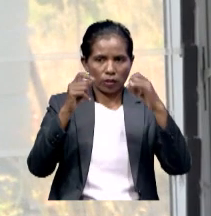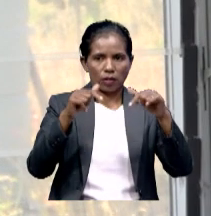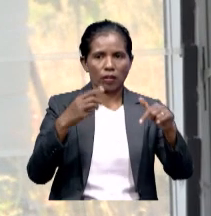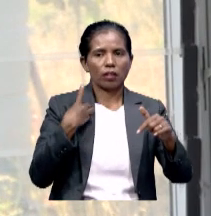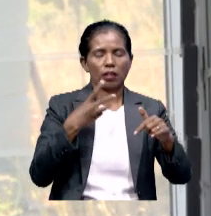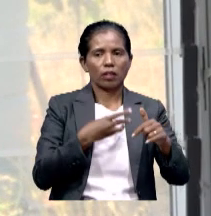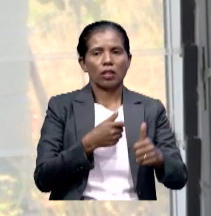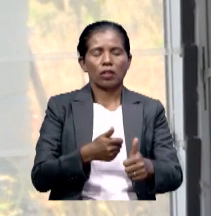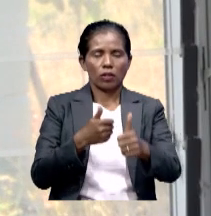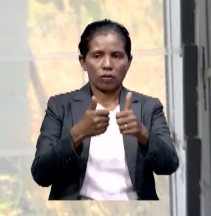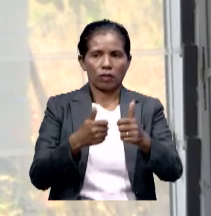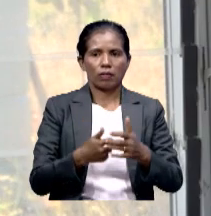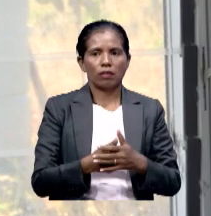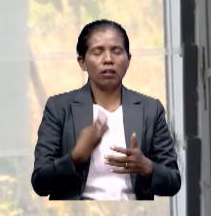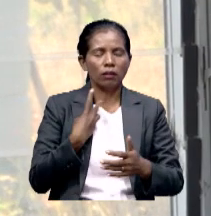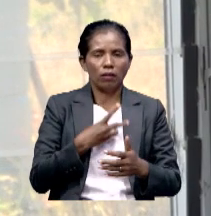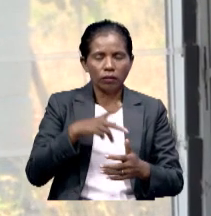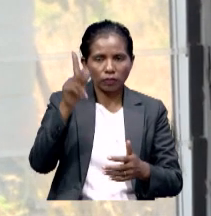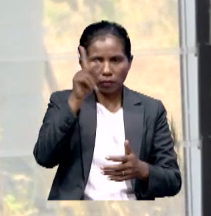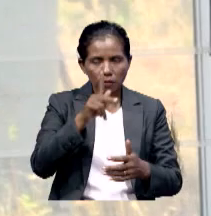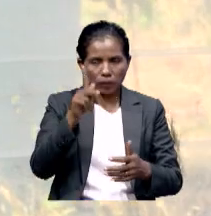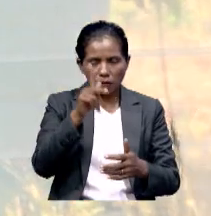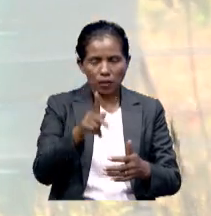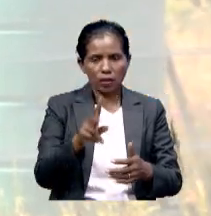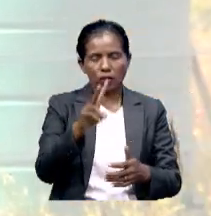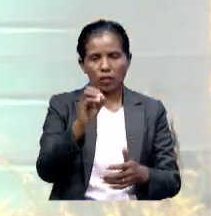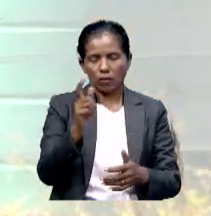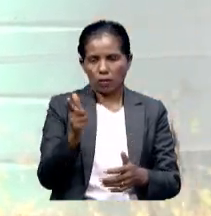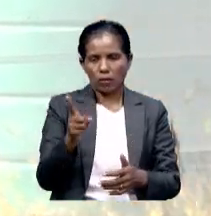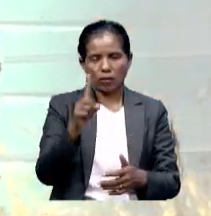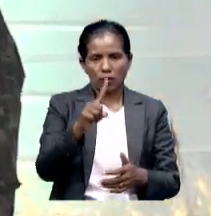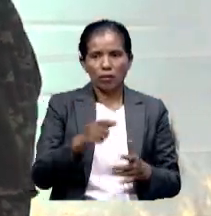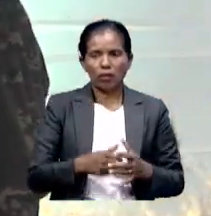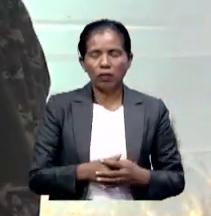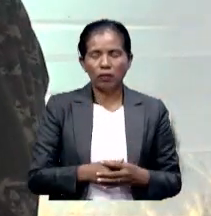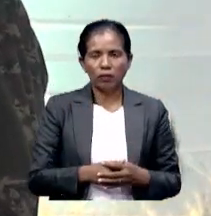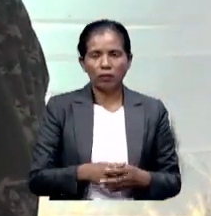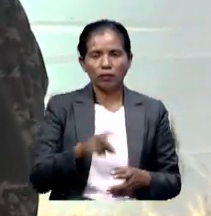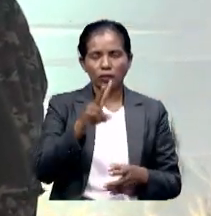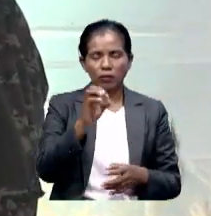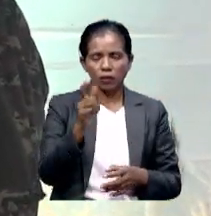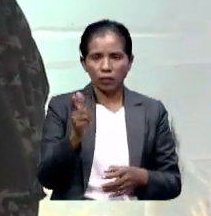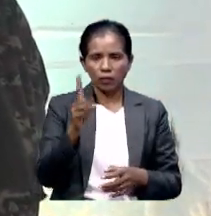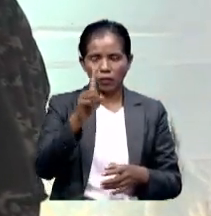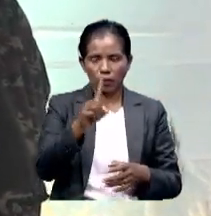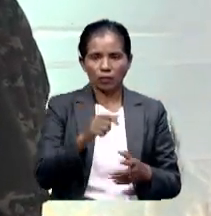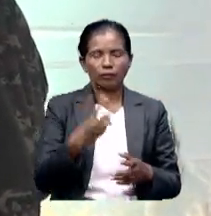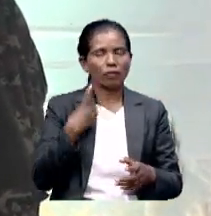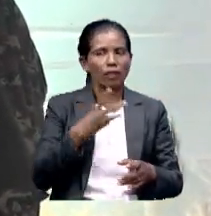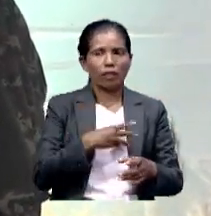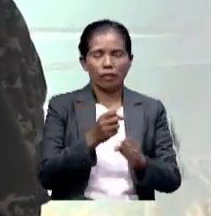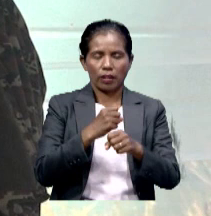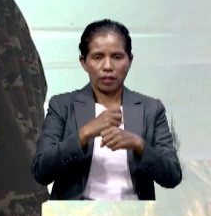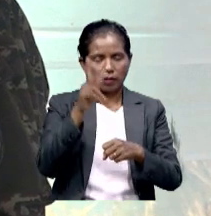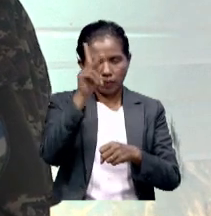baseia ba e tania pesquisa 2021 nia e a 2021 nia e tá halo pesquisa